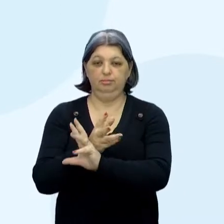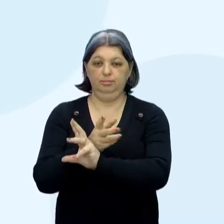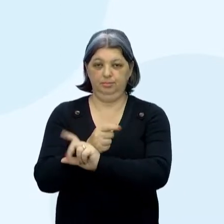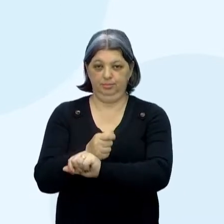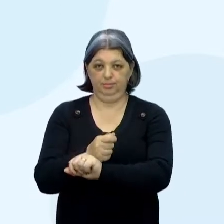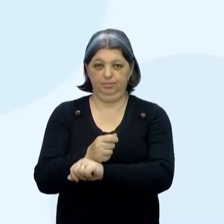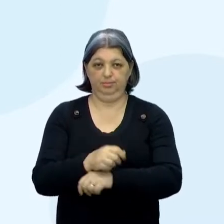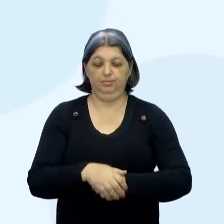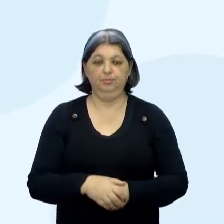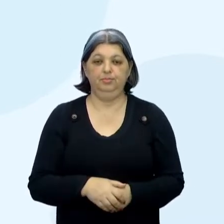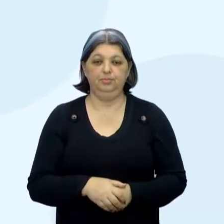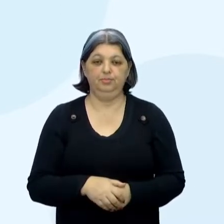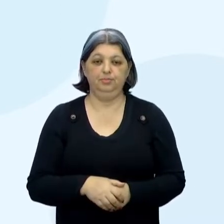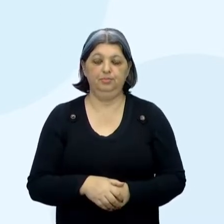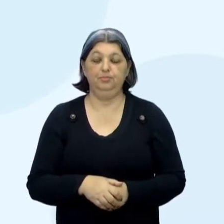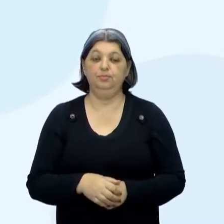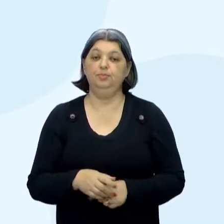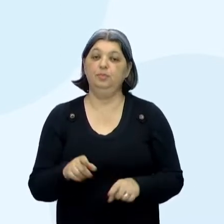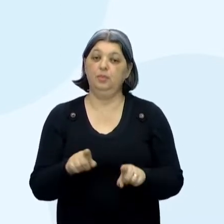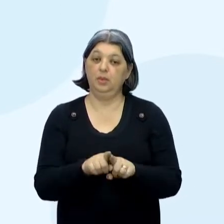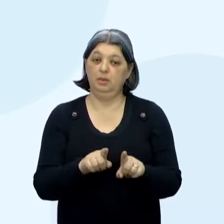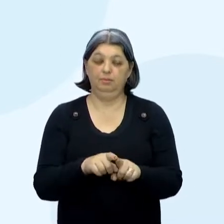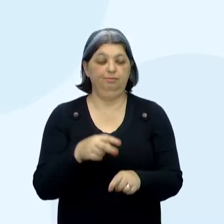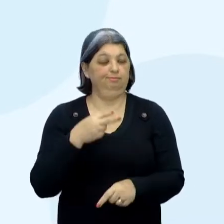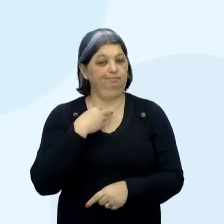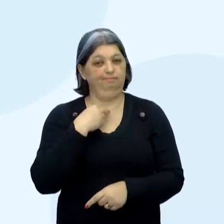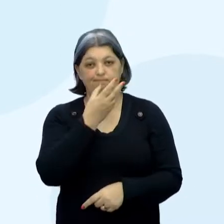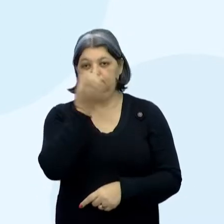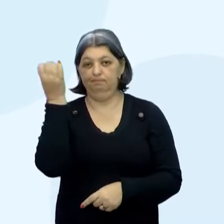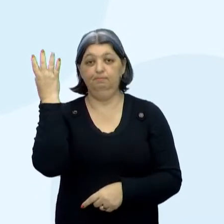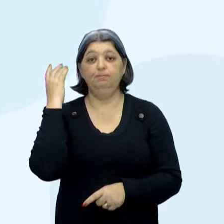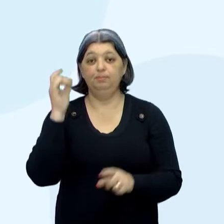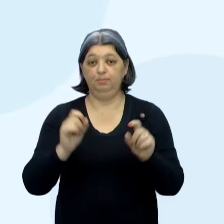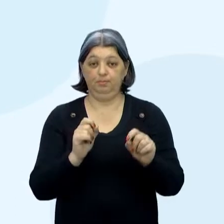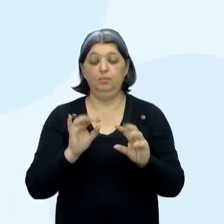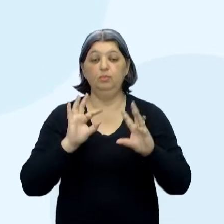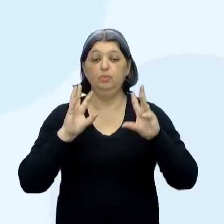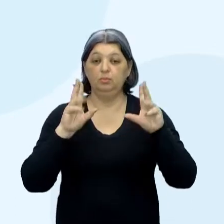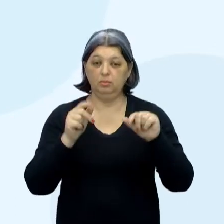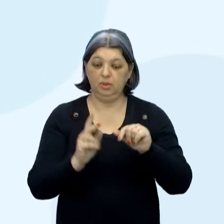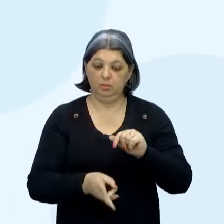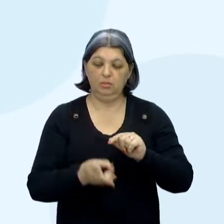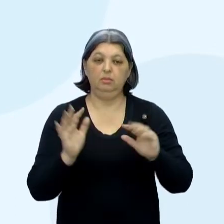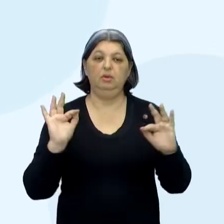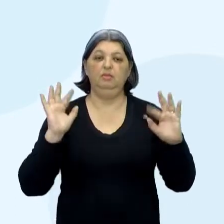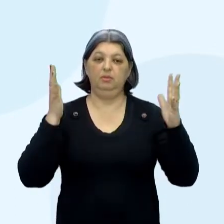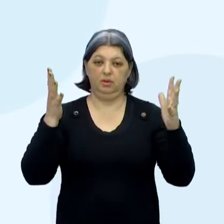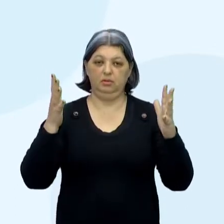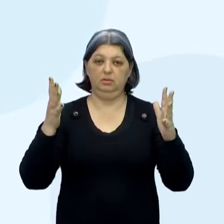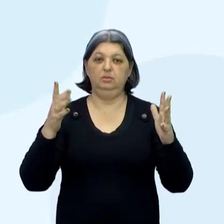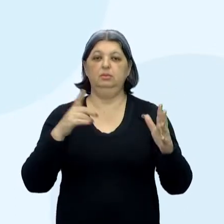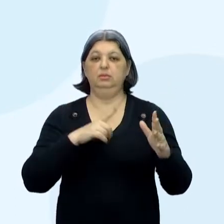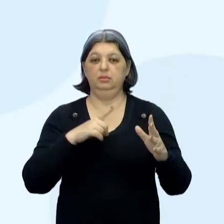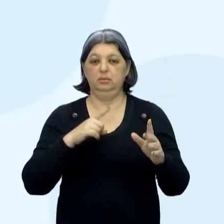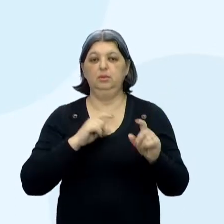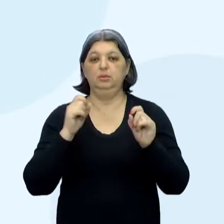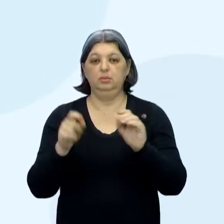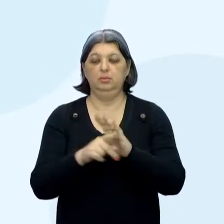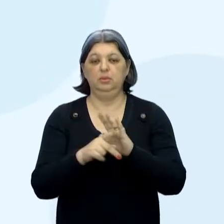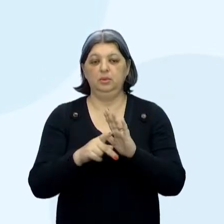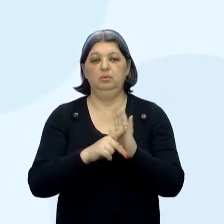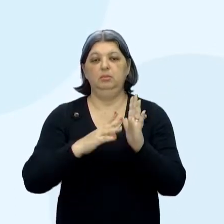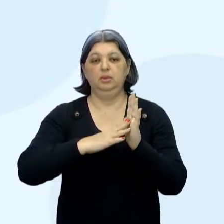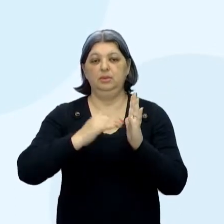interdisciplinaridade. E a gente não pode esquecer também que toda festa ela tem um forte apelo